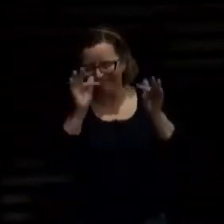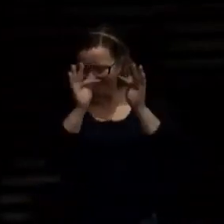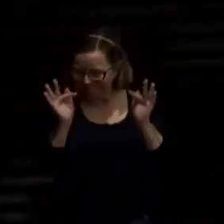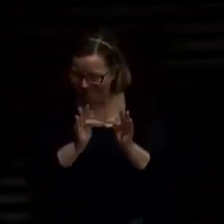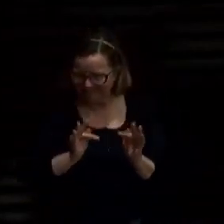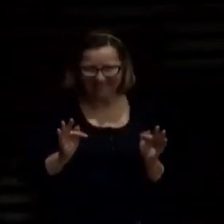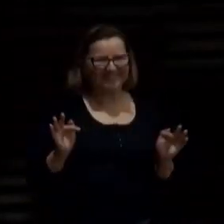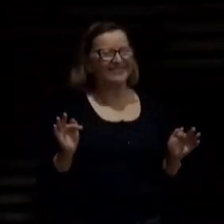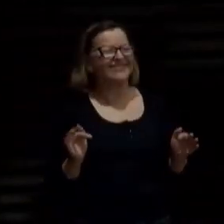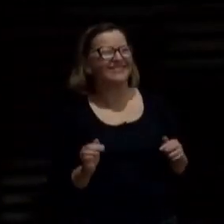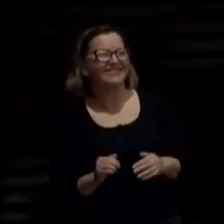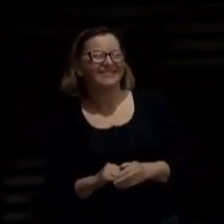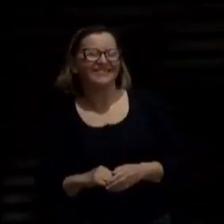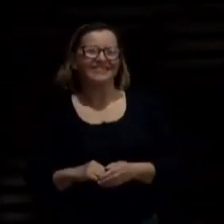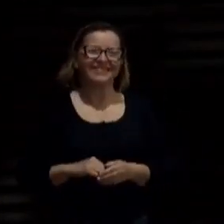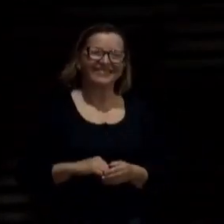Be happy.